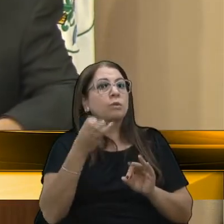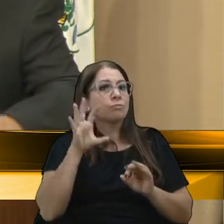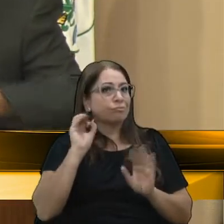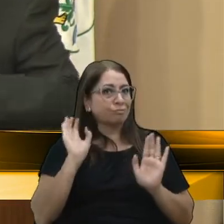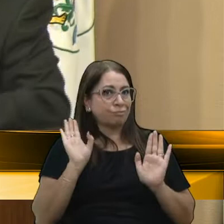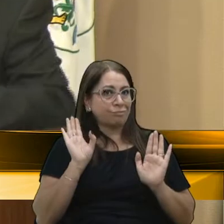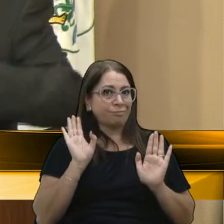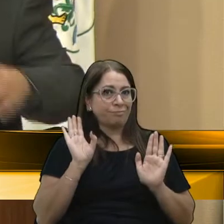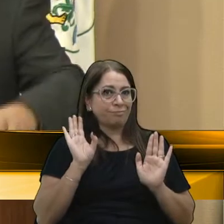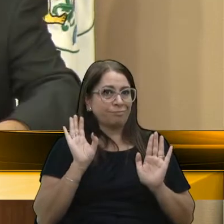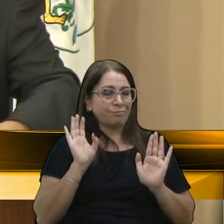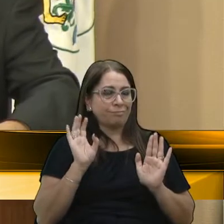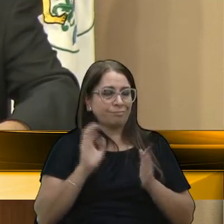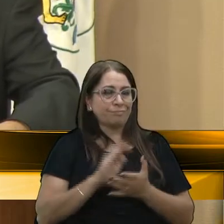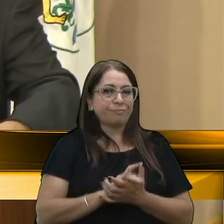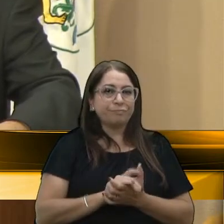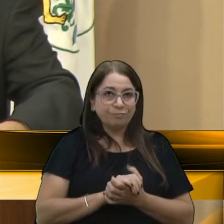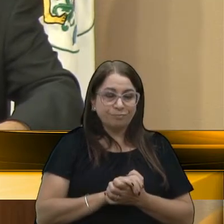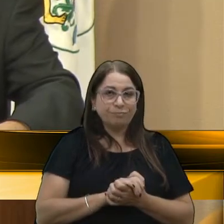A gente ouve o a gente quer ouvir?